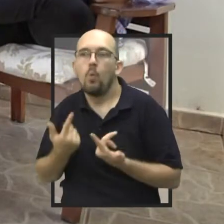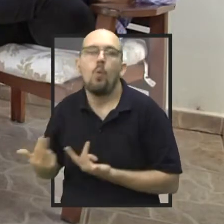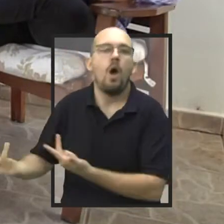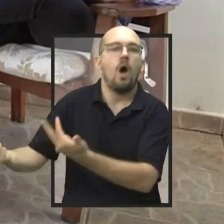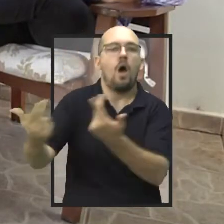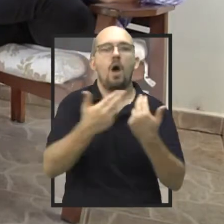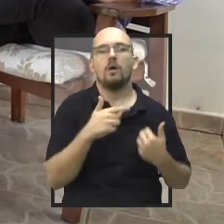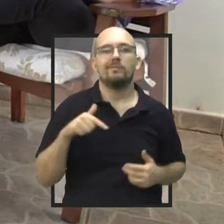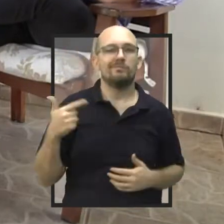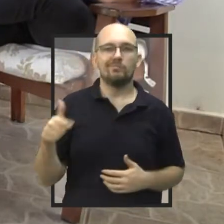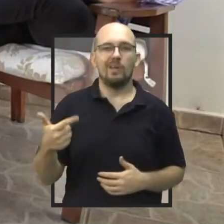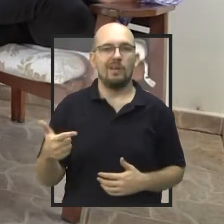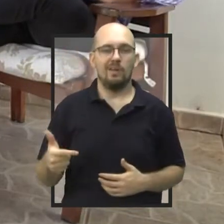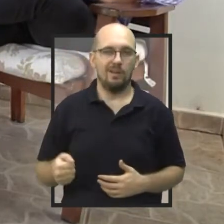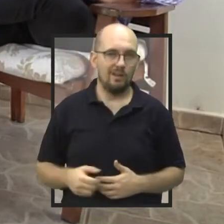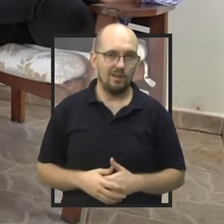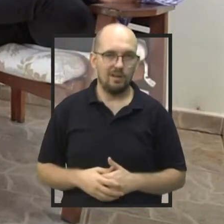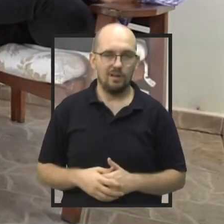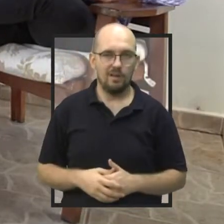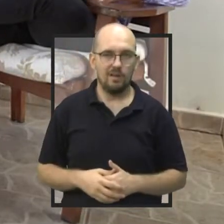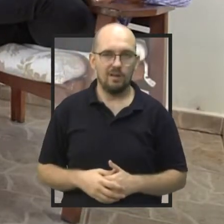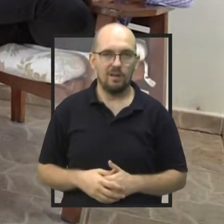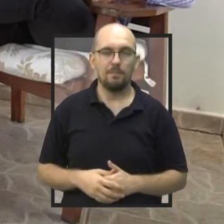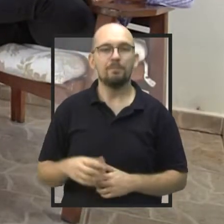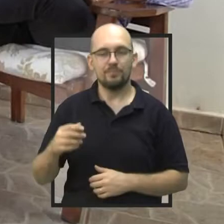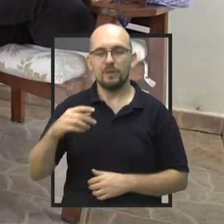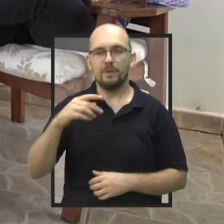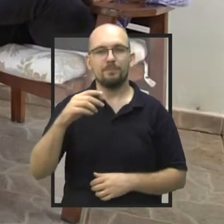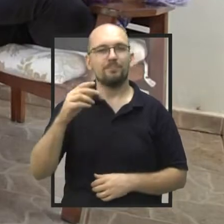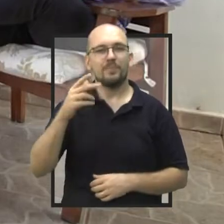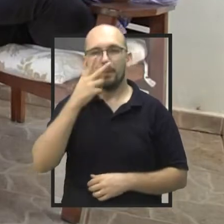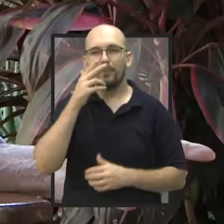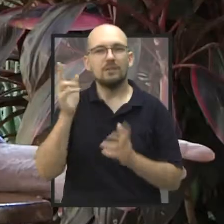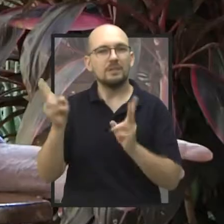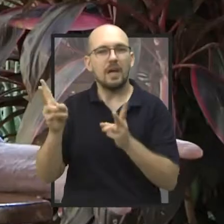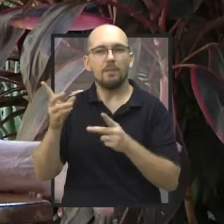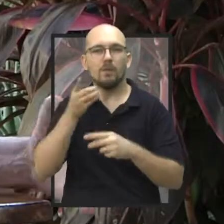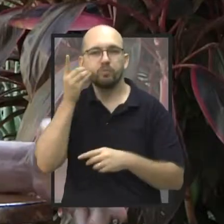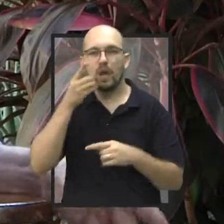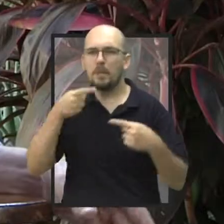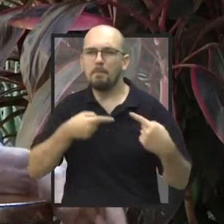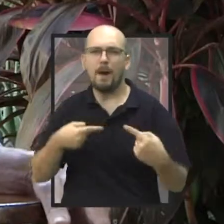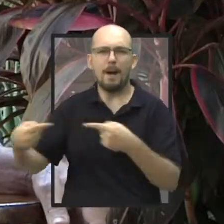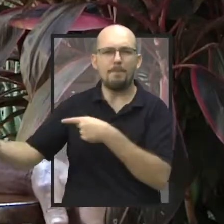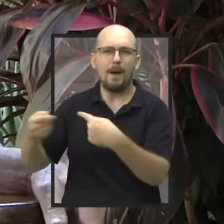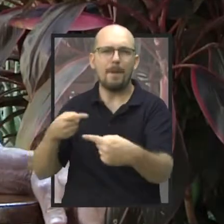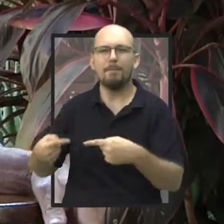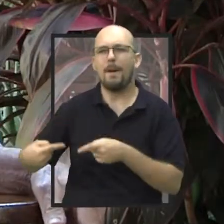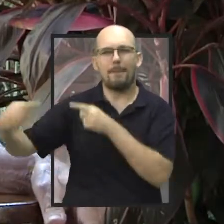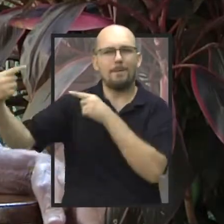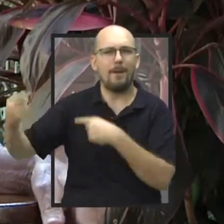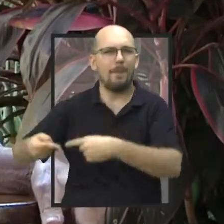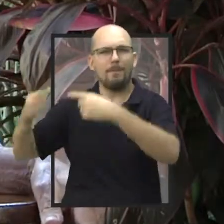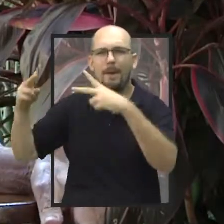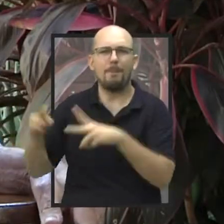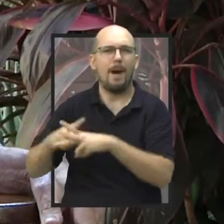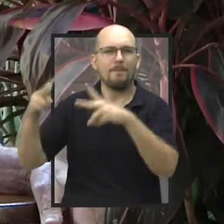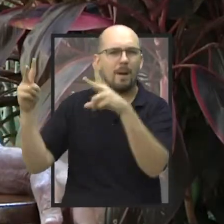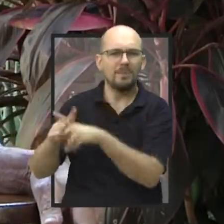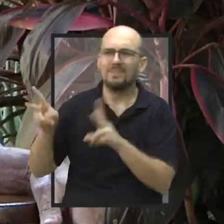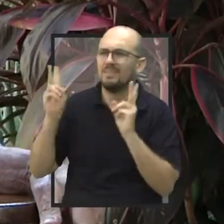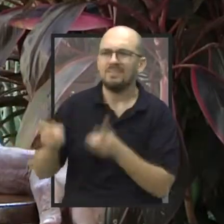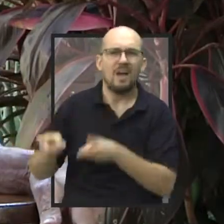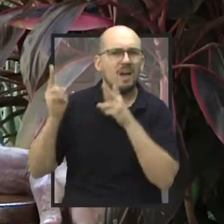Nunca há consenso. O parlamento está sempre brigando. Nós tivemos o ridículo de